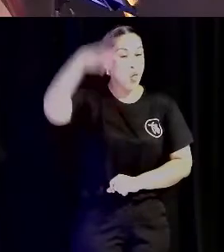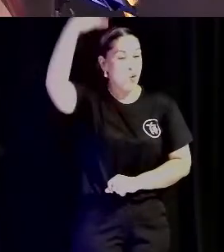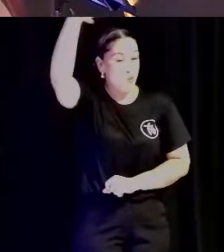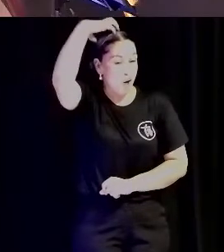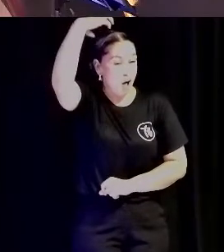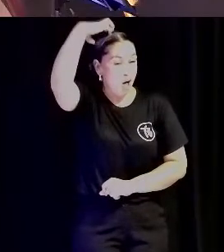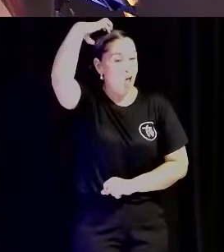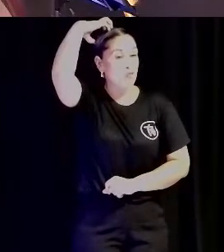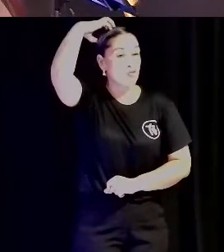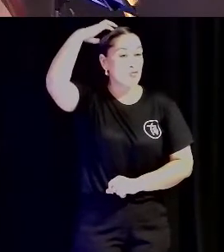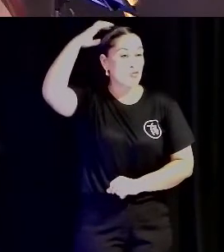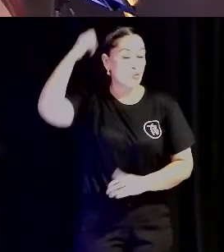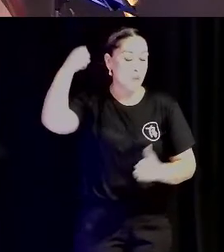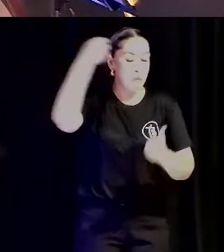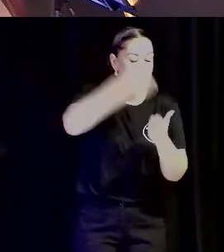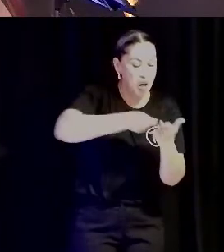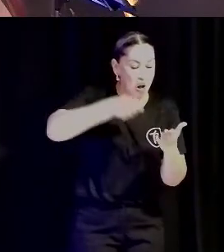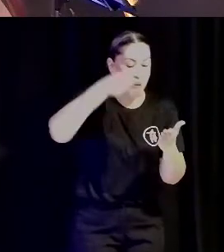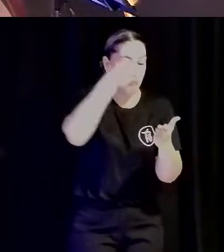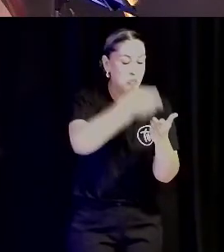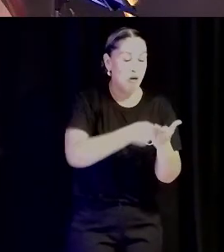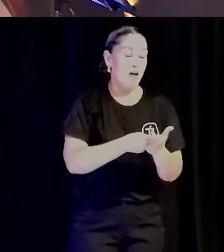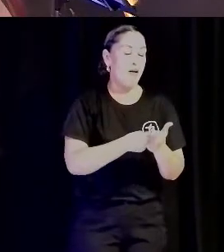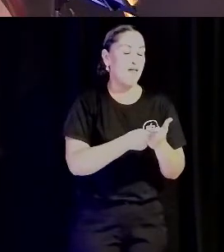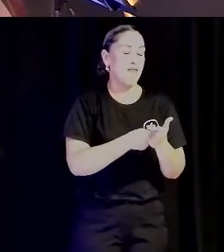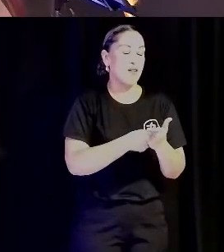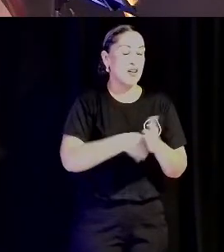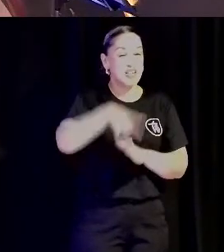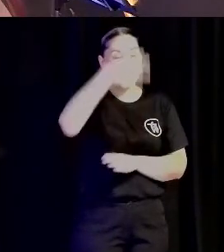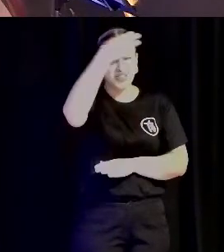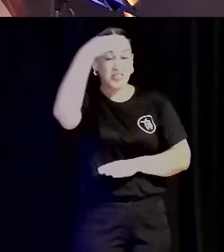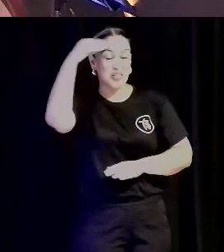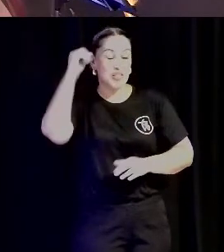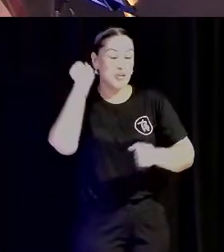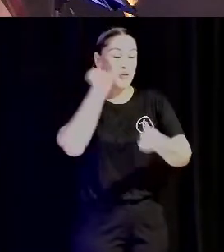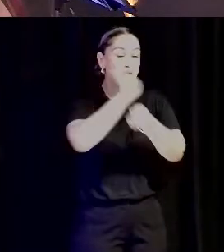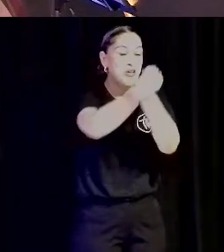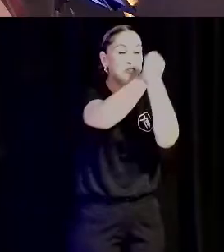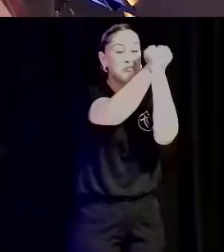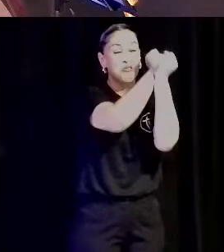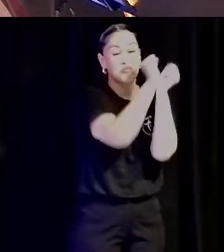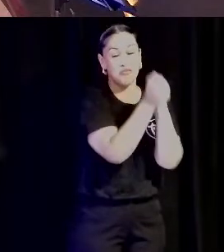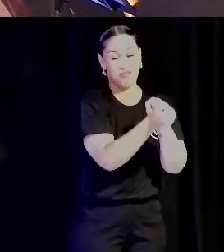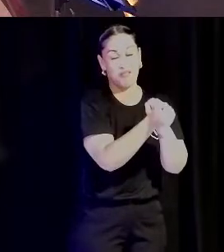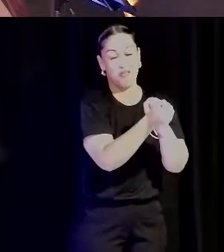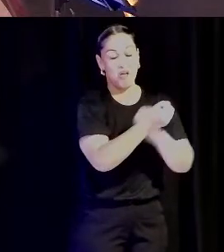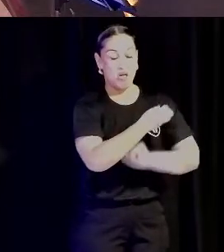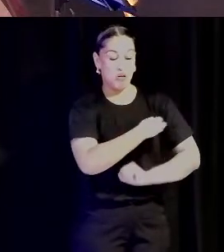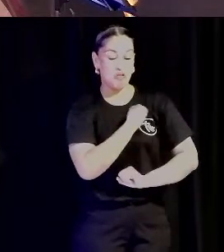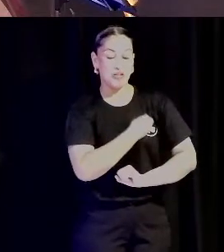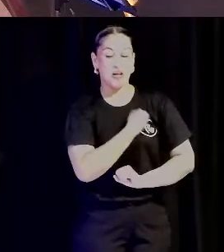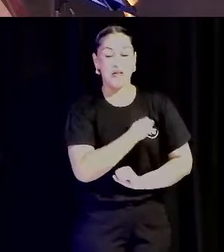mas se esquecendo da escravidão, da vida indigna.